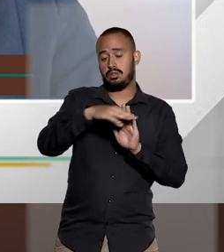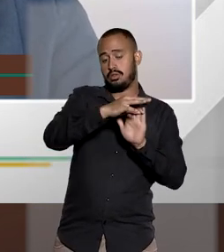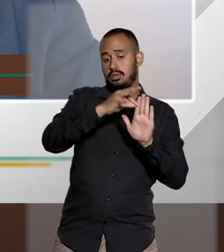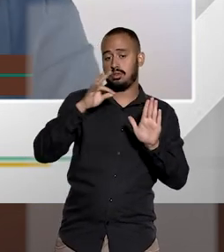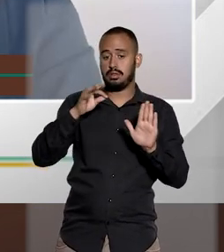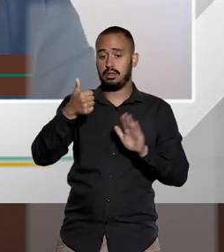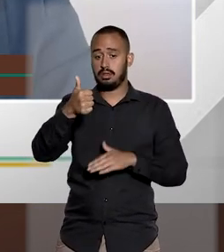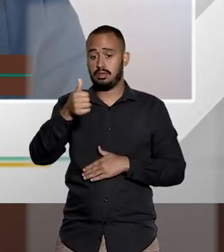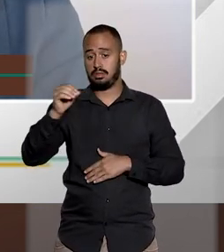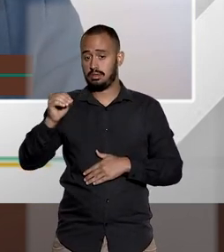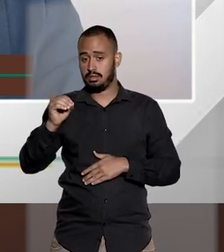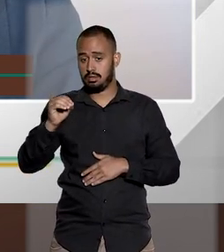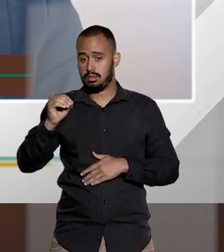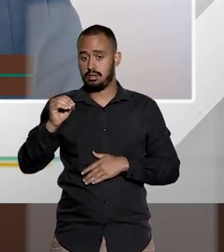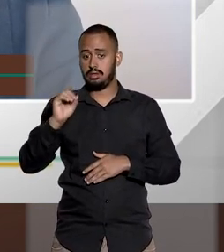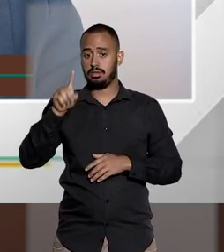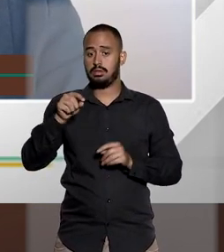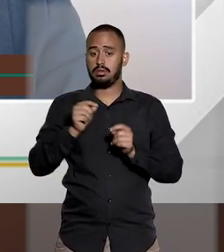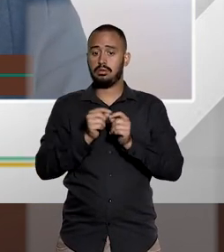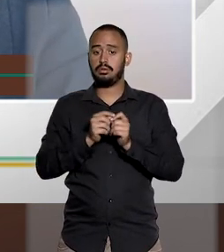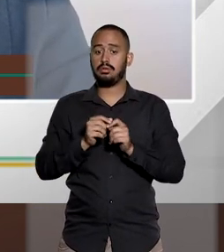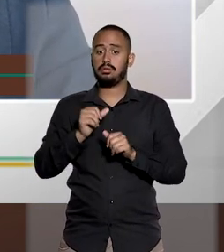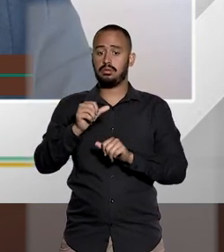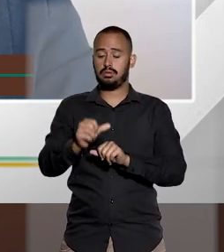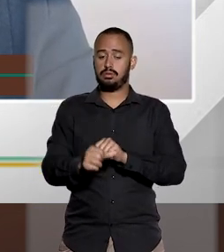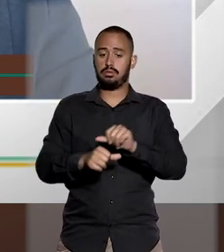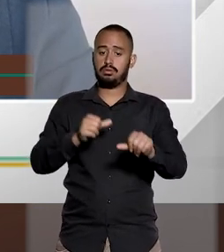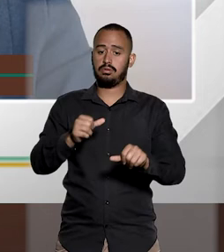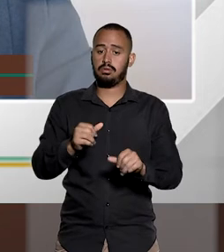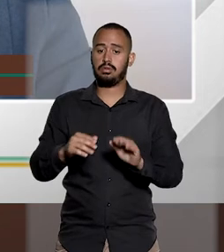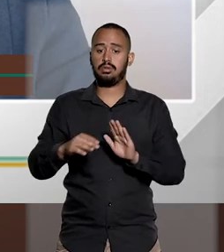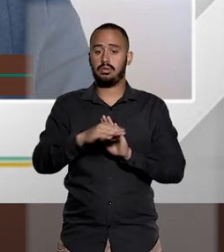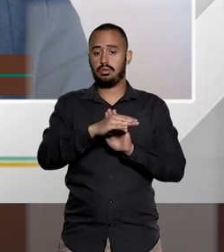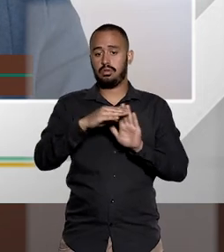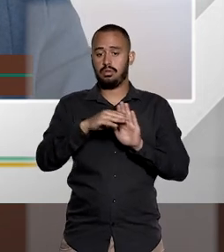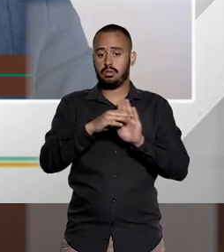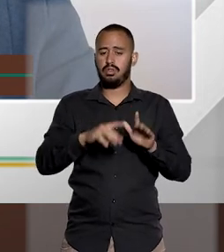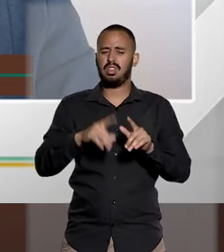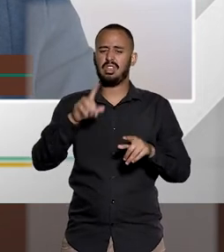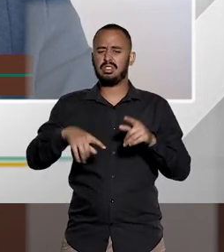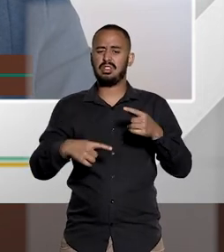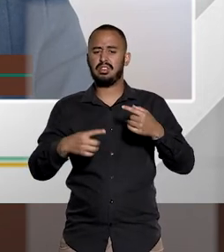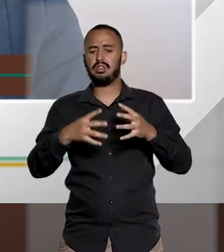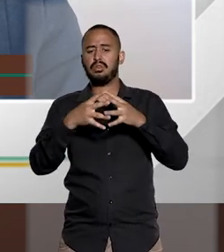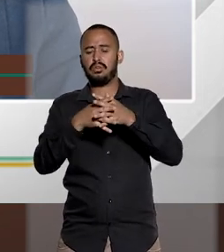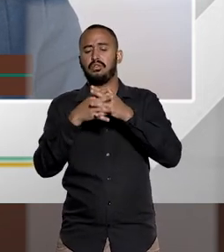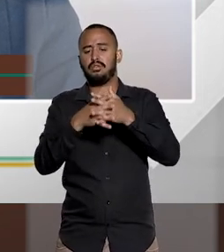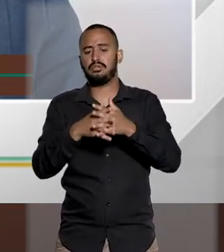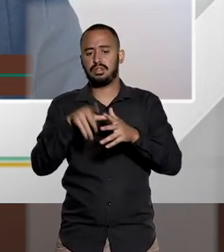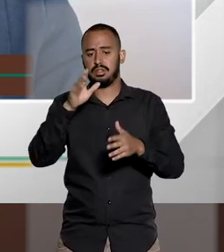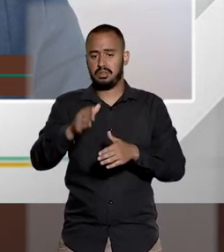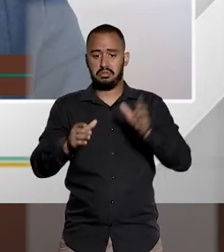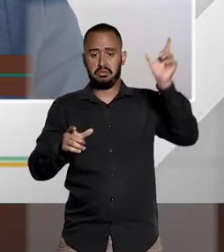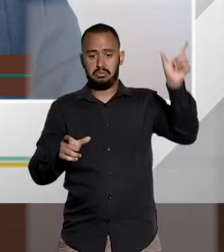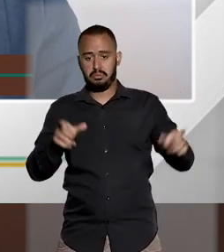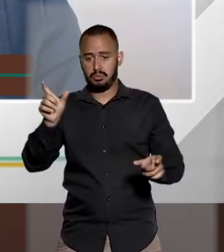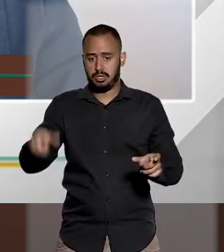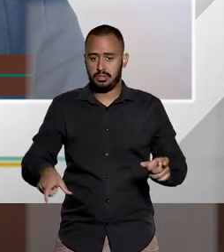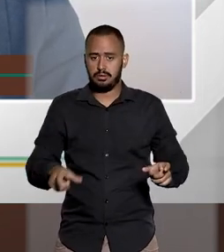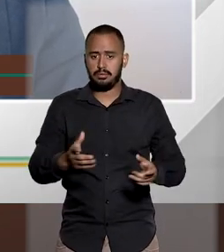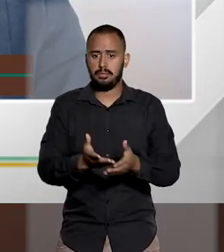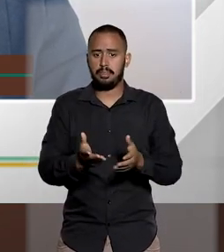facultado à administração propor aditivo para alterar a cláusula de resolução de conflito entre as partes, incluindo